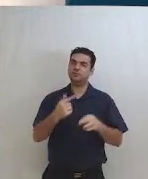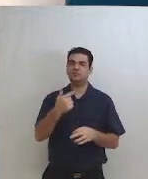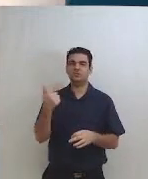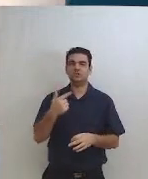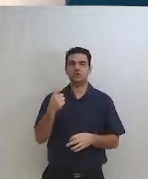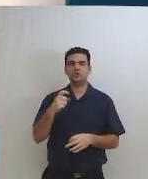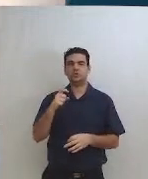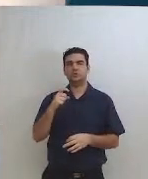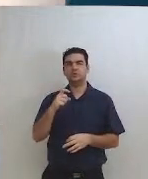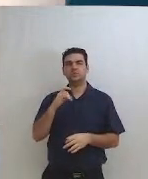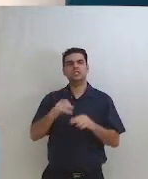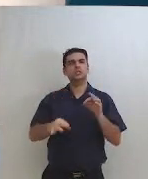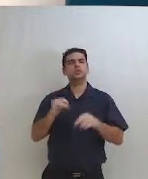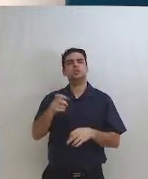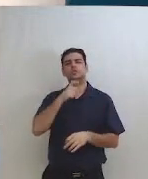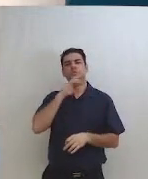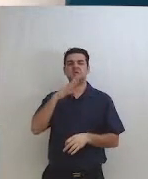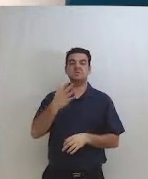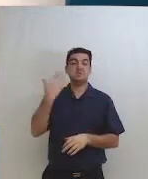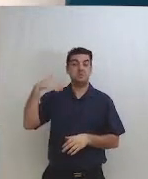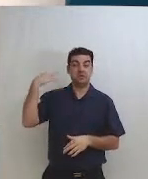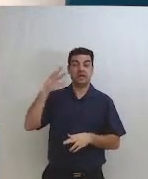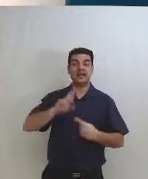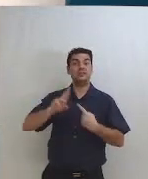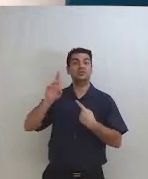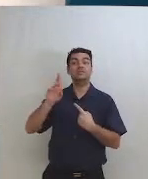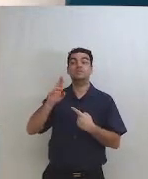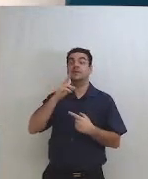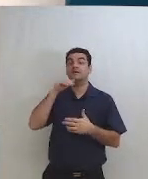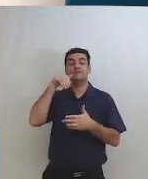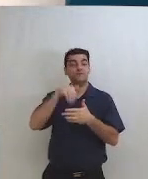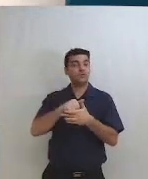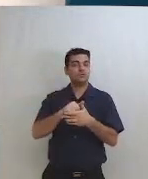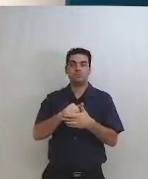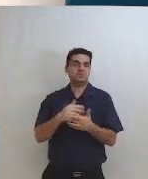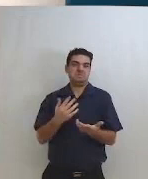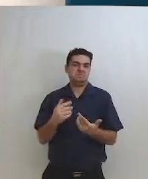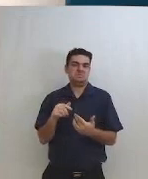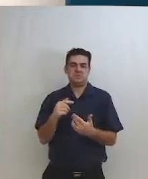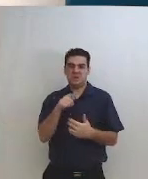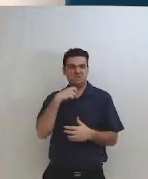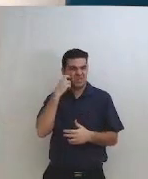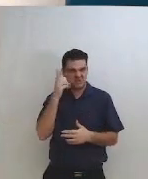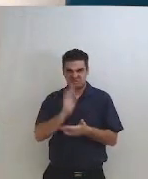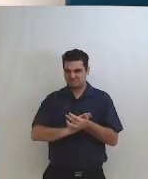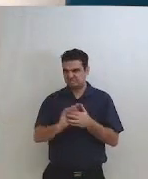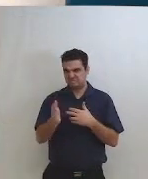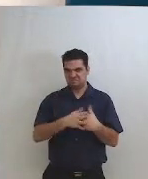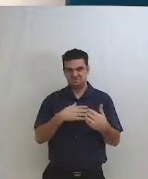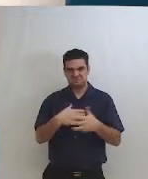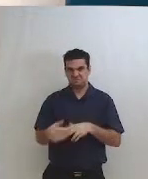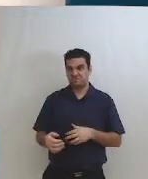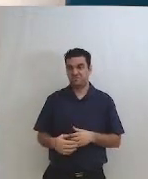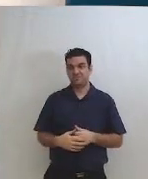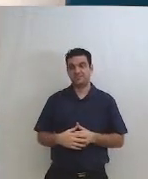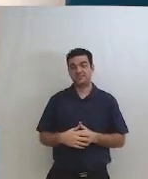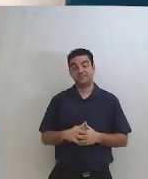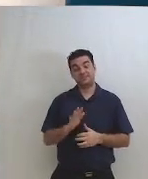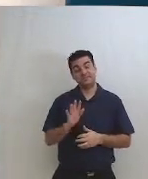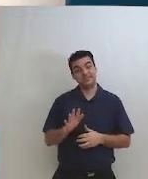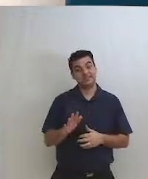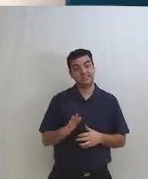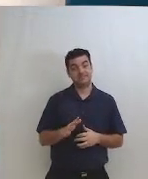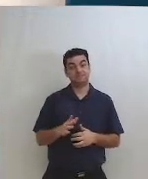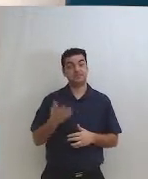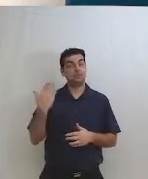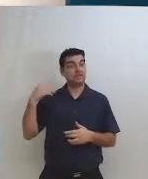oral do impetrante, a ministra relatora votou pela inexistência de constrangimento ilegal a ser sanado na espécie. Segundo sua excelência, antes de pedir